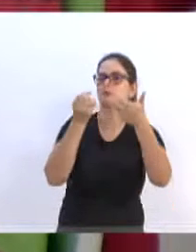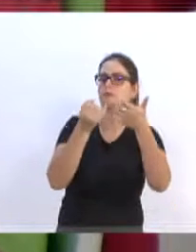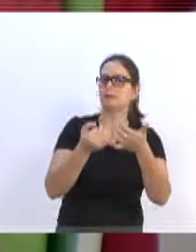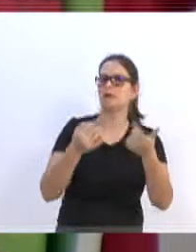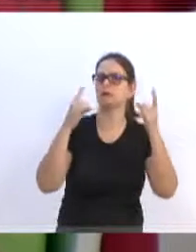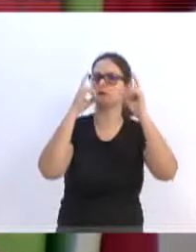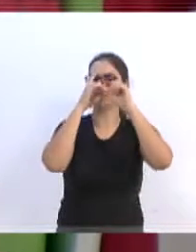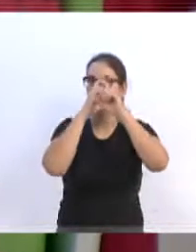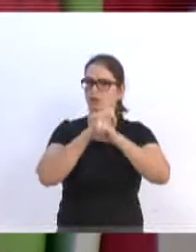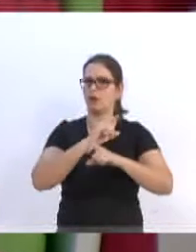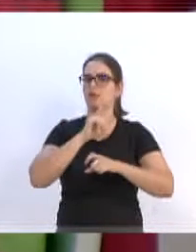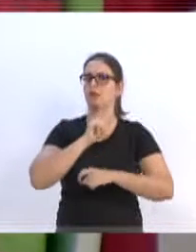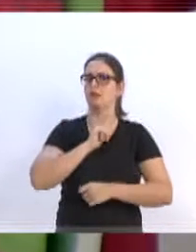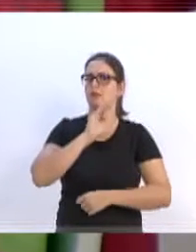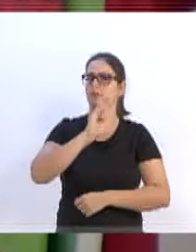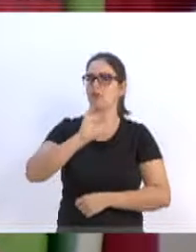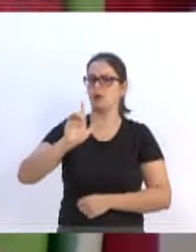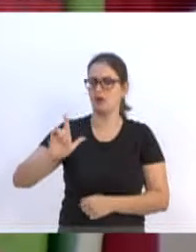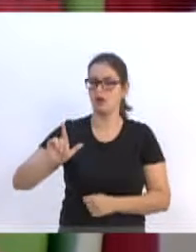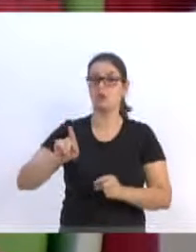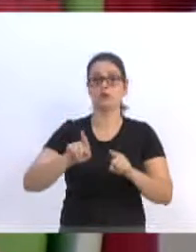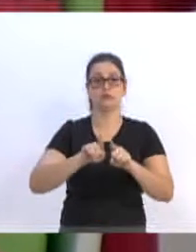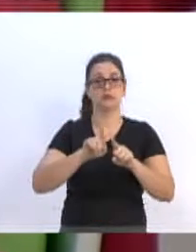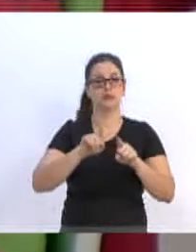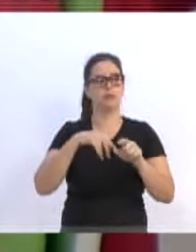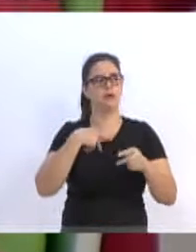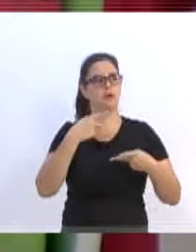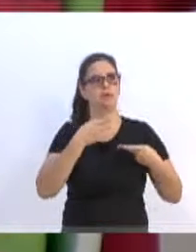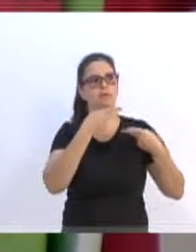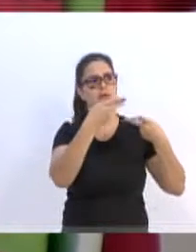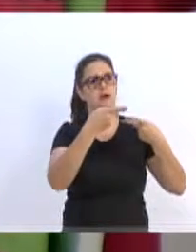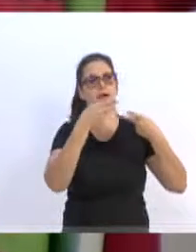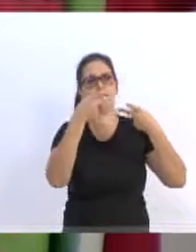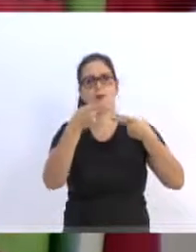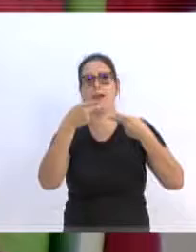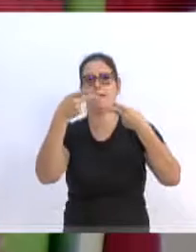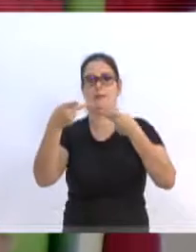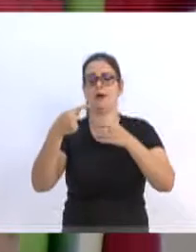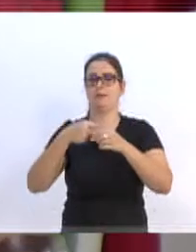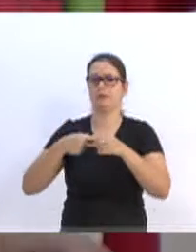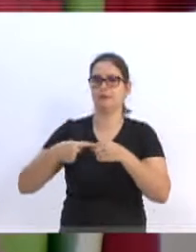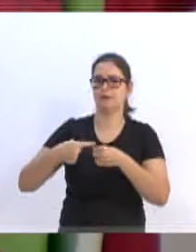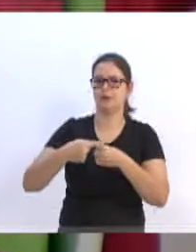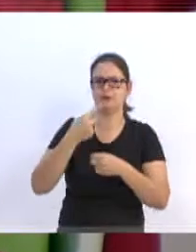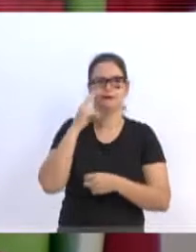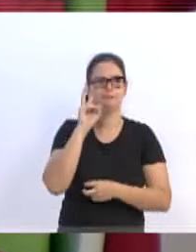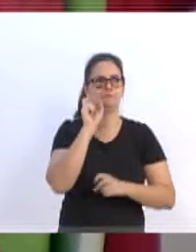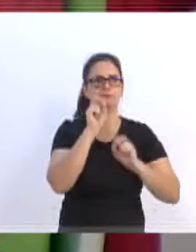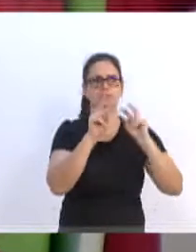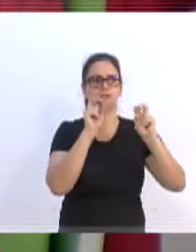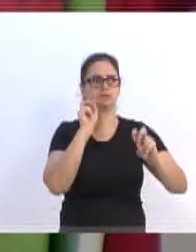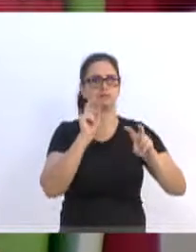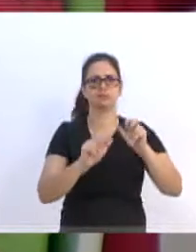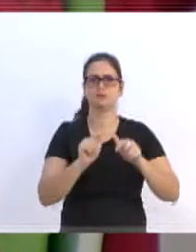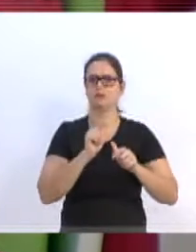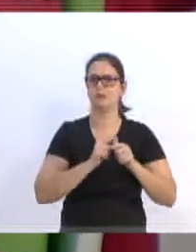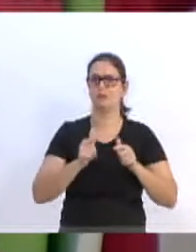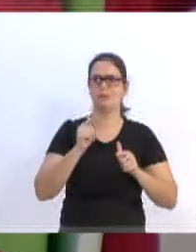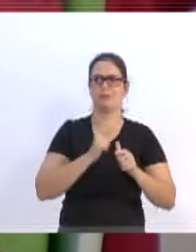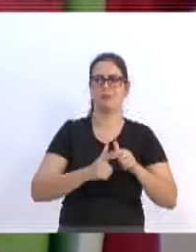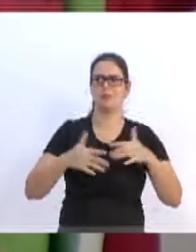nós temos na cidade de blumenau também percorrendo a cidade envolvendo em grandes problemas eu acho que chegou o momento